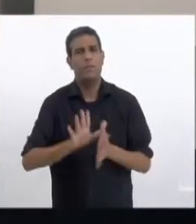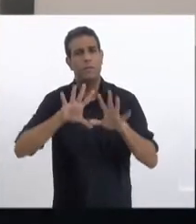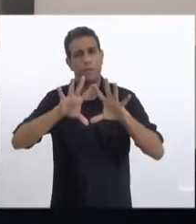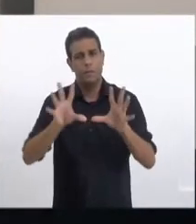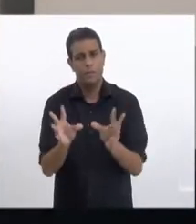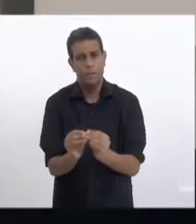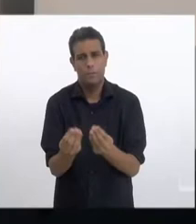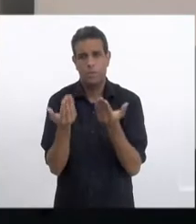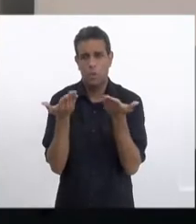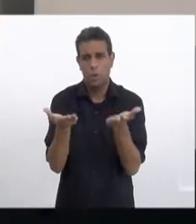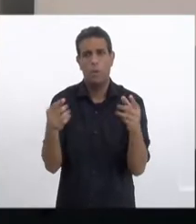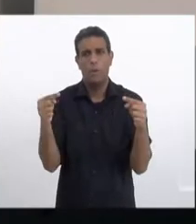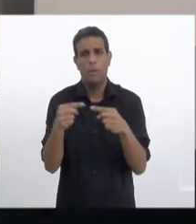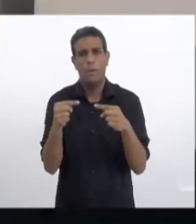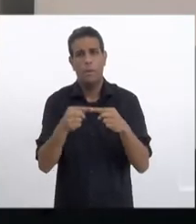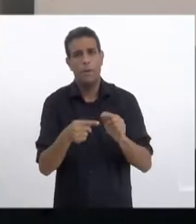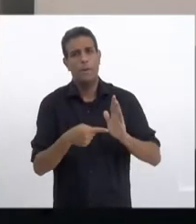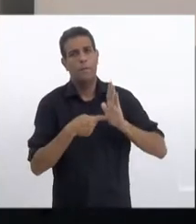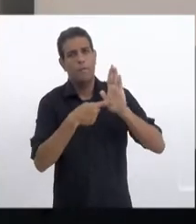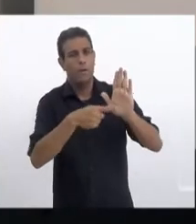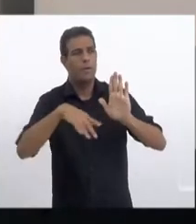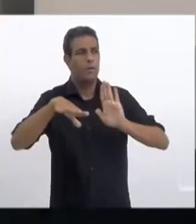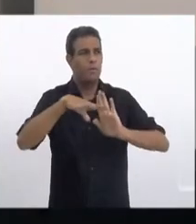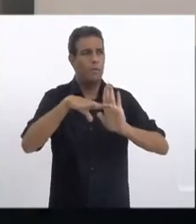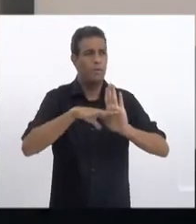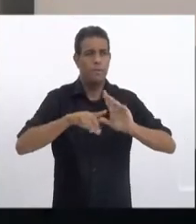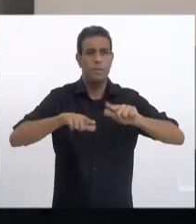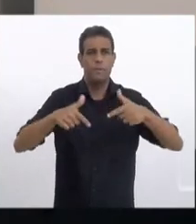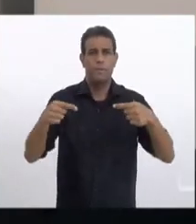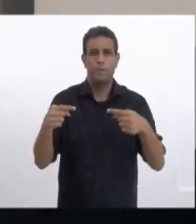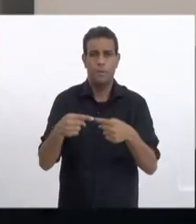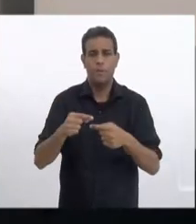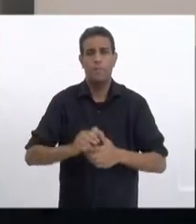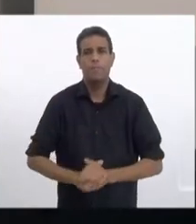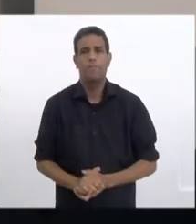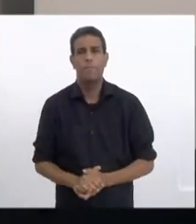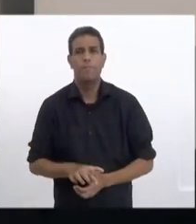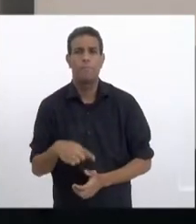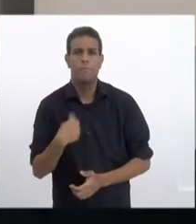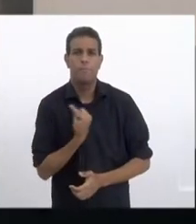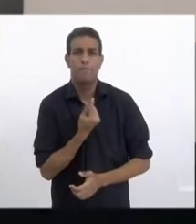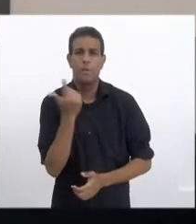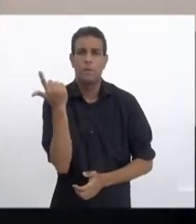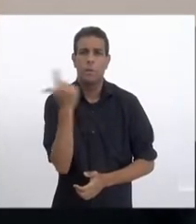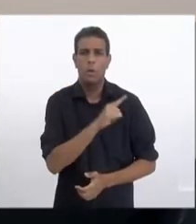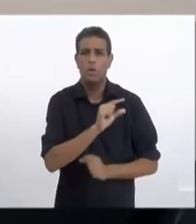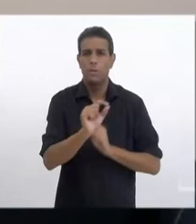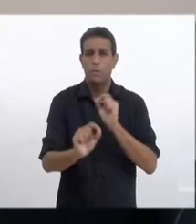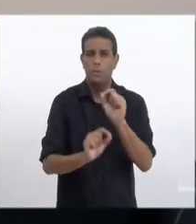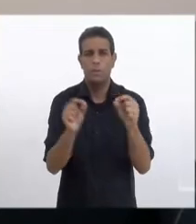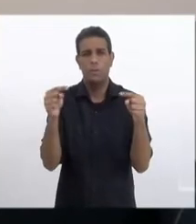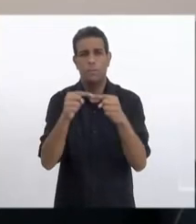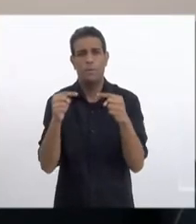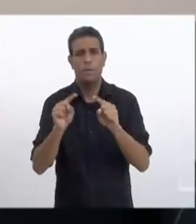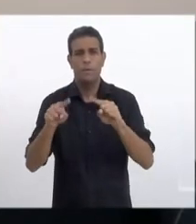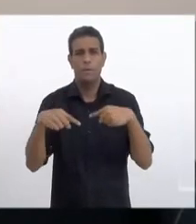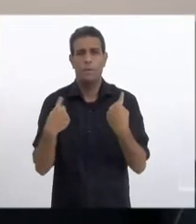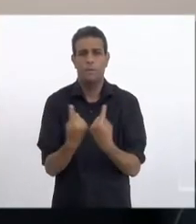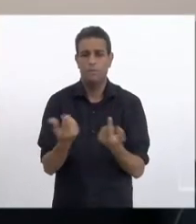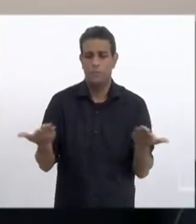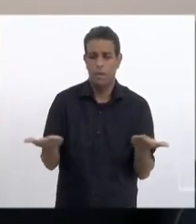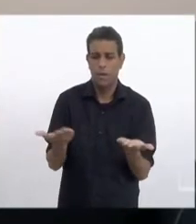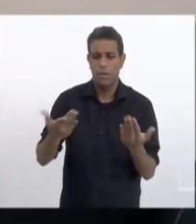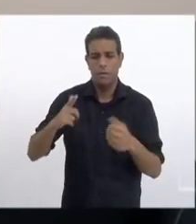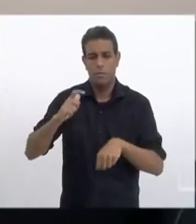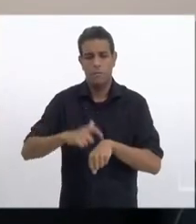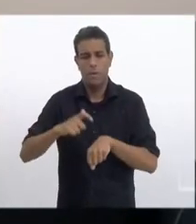assim, nós temos mostrado os nossos esforços. Uma das partes que podemos assim provar é essa reunião que nós estamos